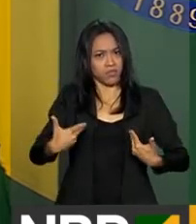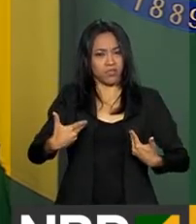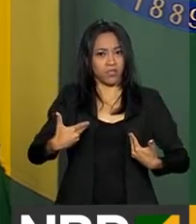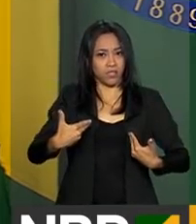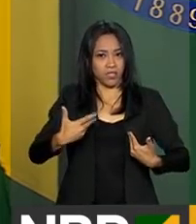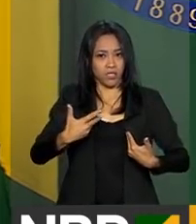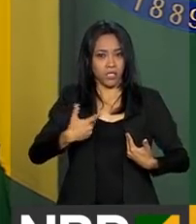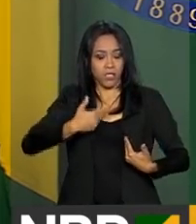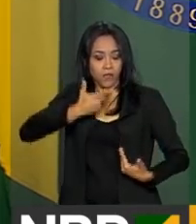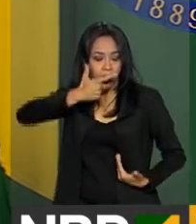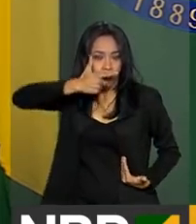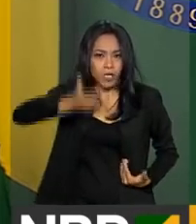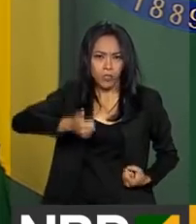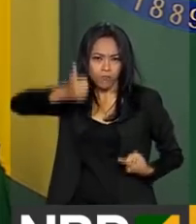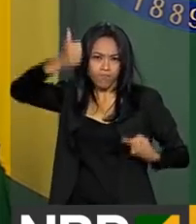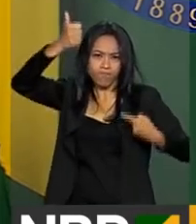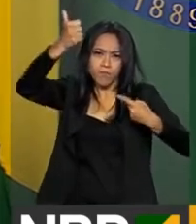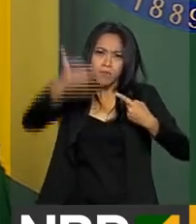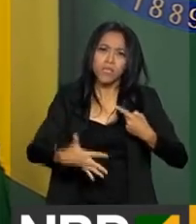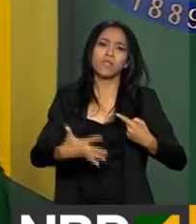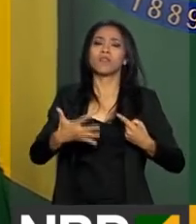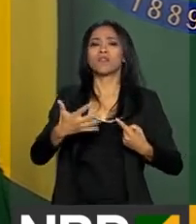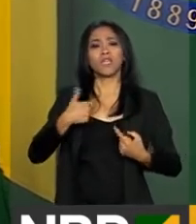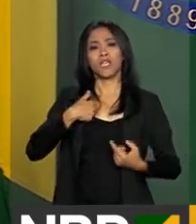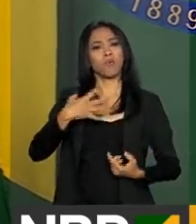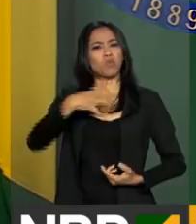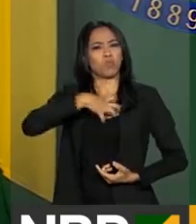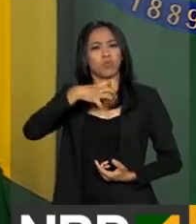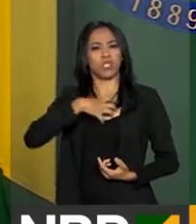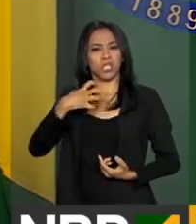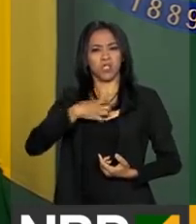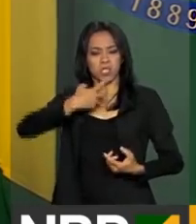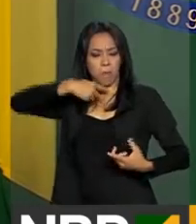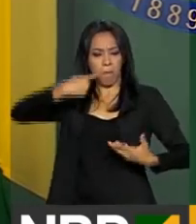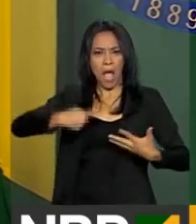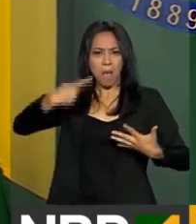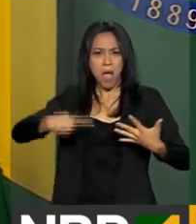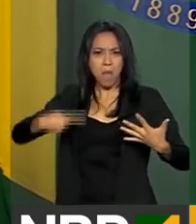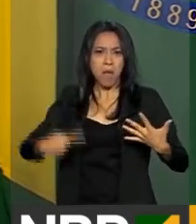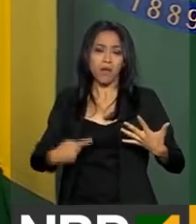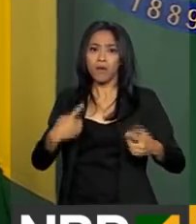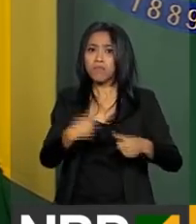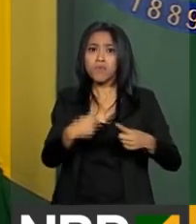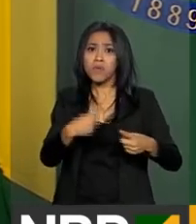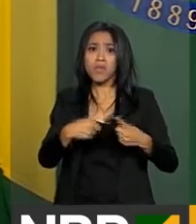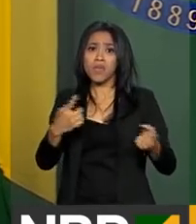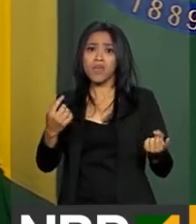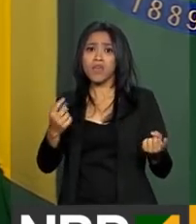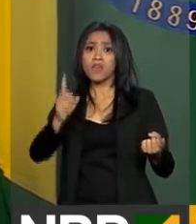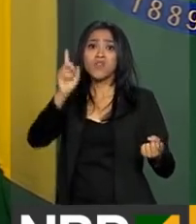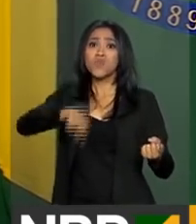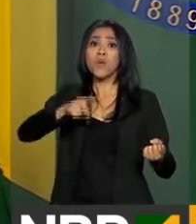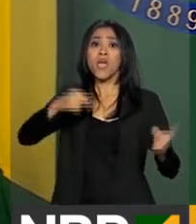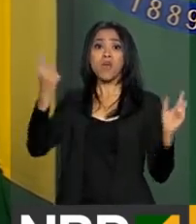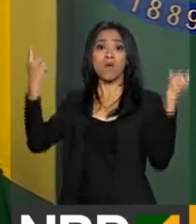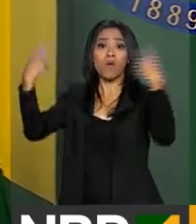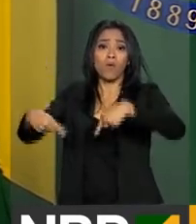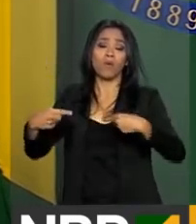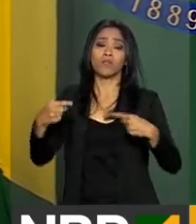mais enfática que nem sempre é do meu estilo porque o ataque não é de natureza institucional